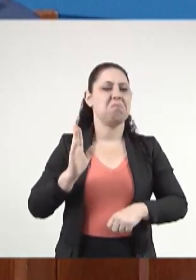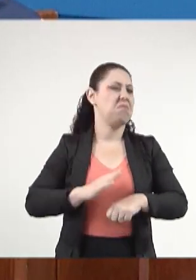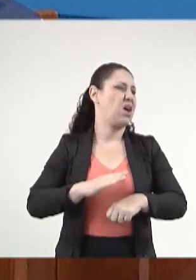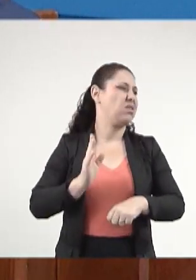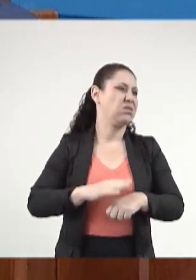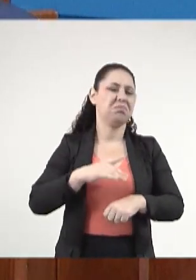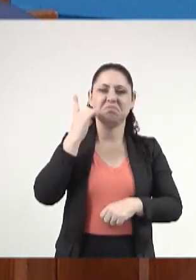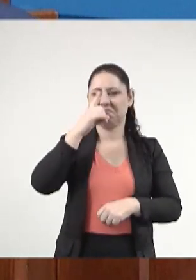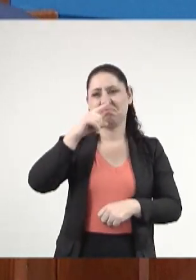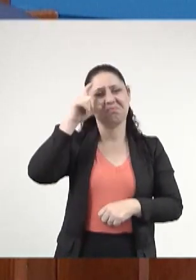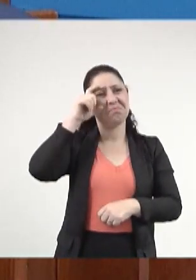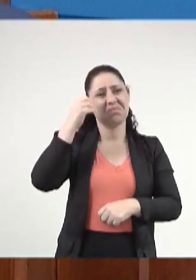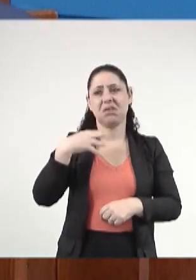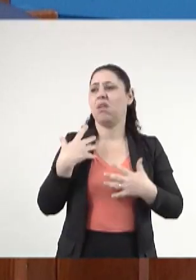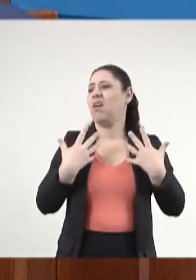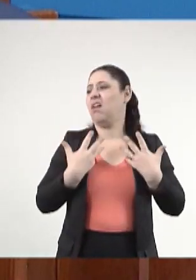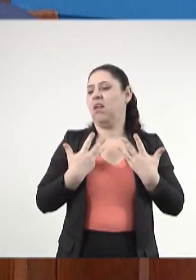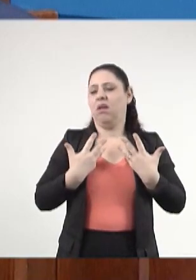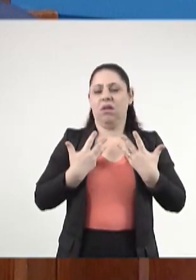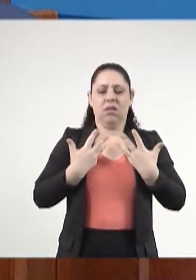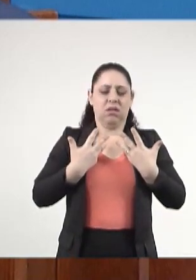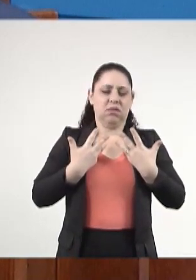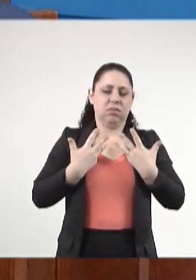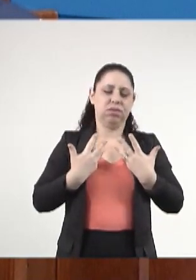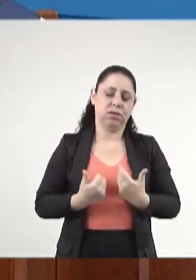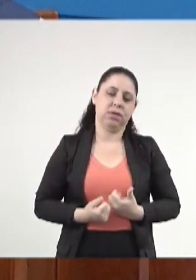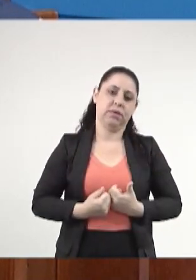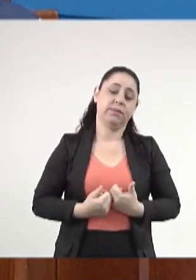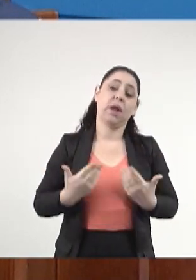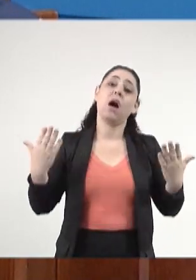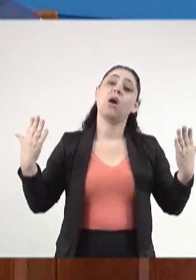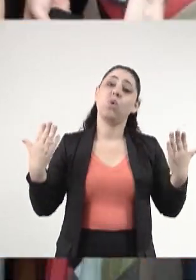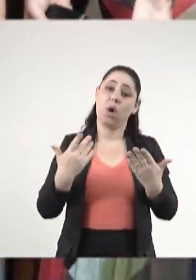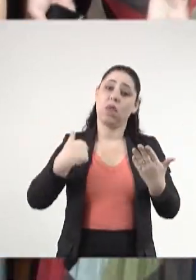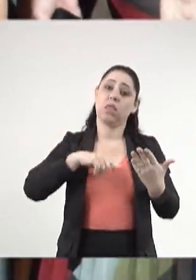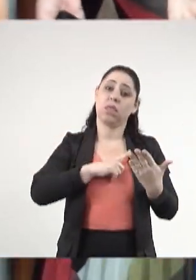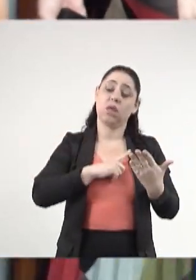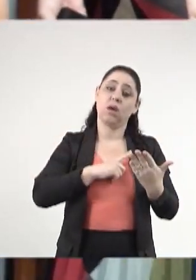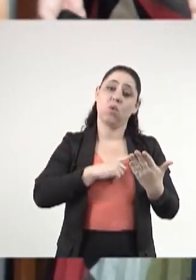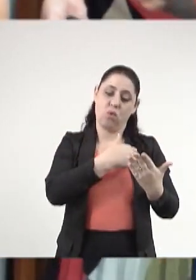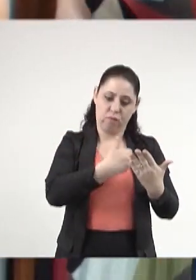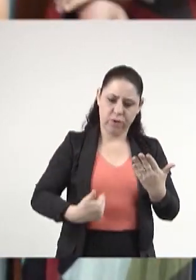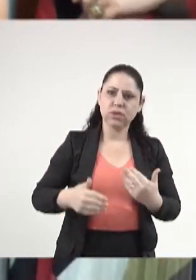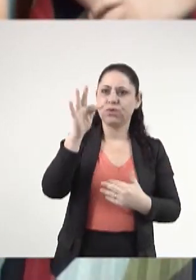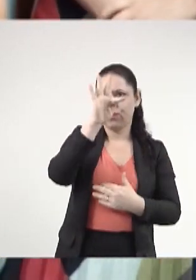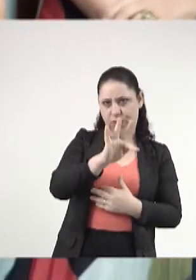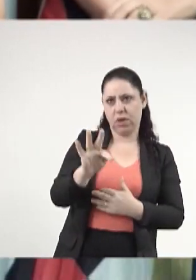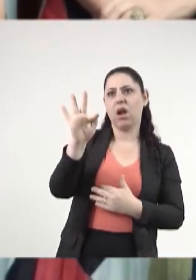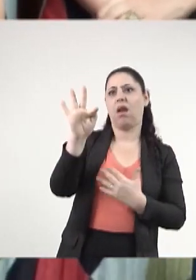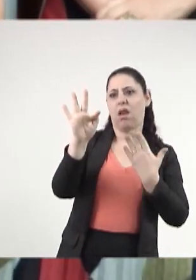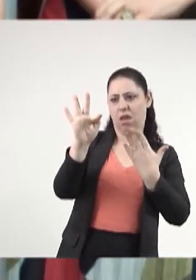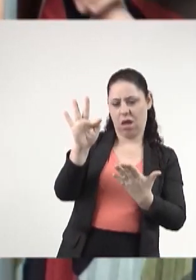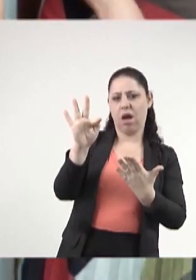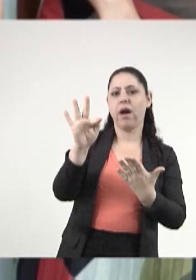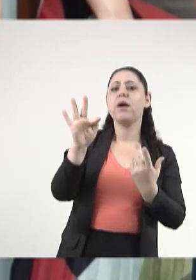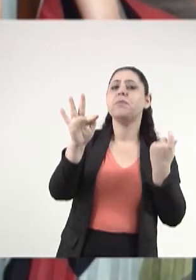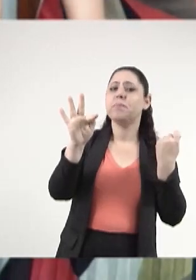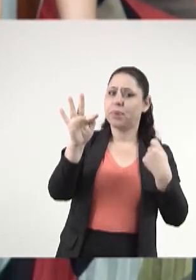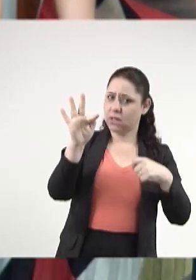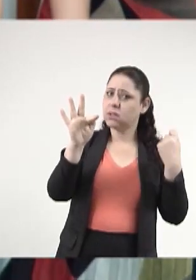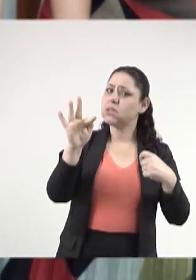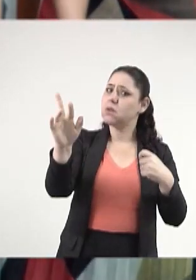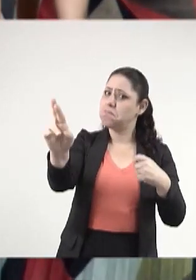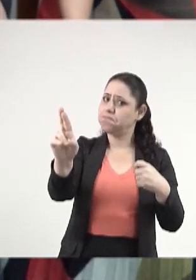deputado Pedrossian, porque eu cansei. Eu acho que agora que nós estamos no governo federal, nós precisamos de